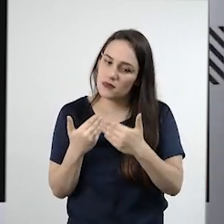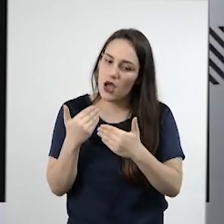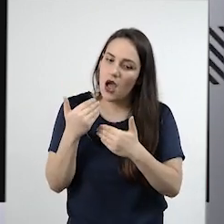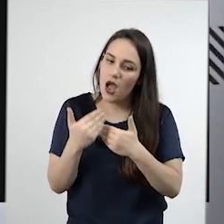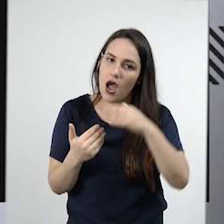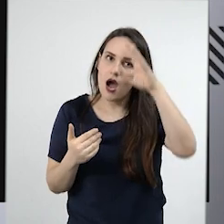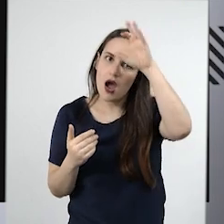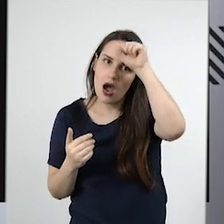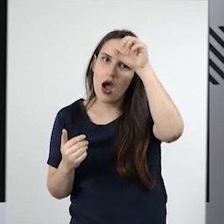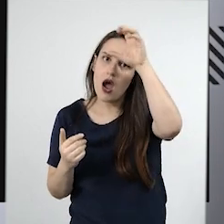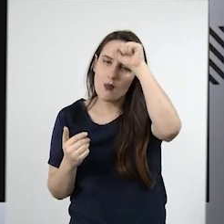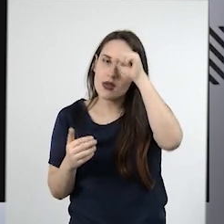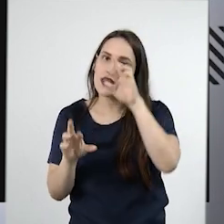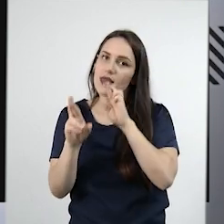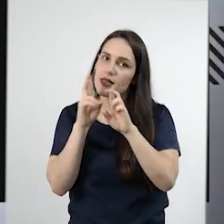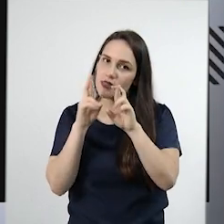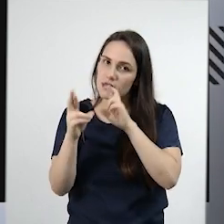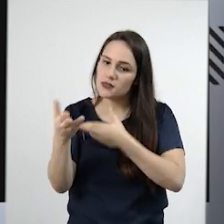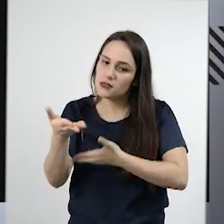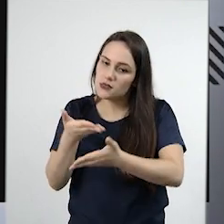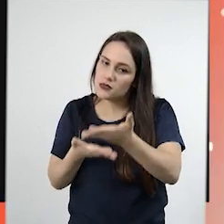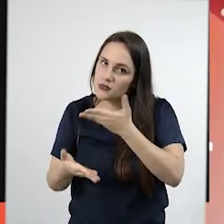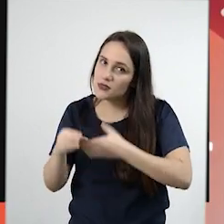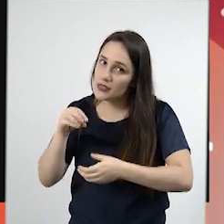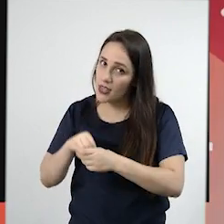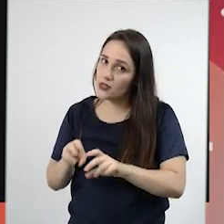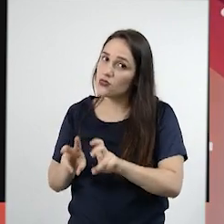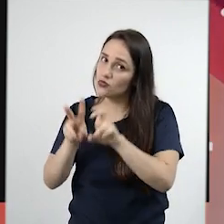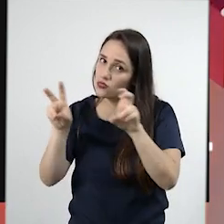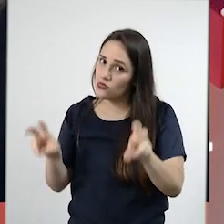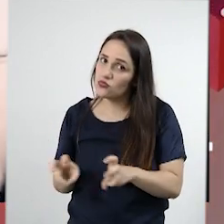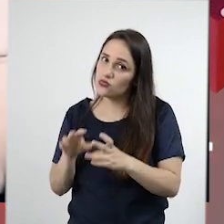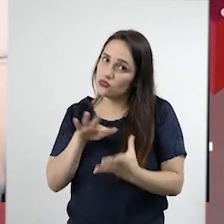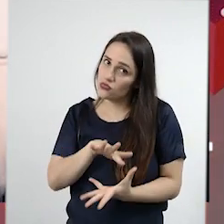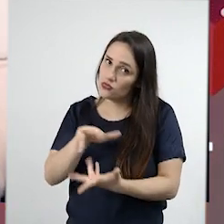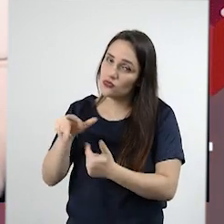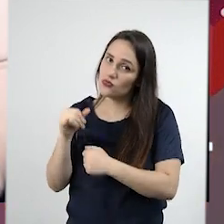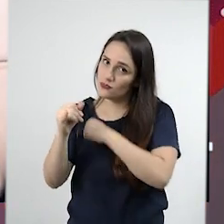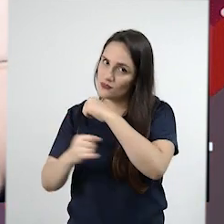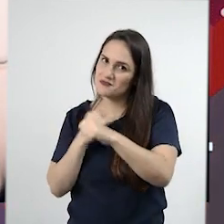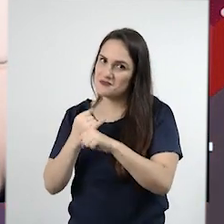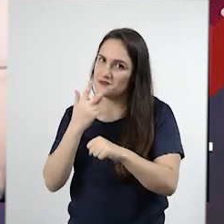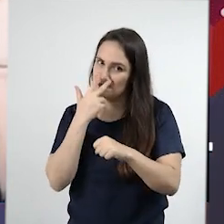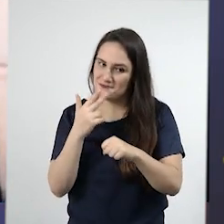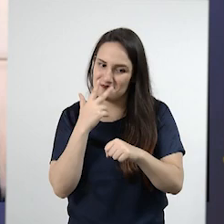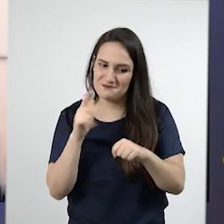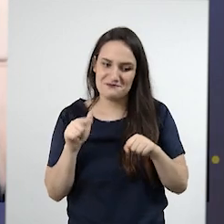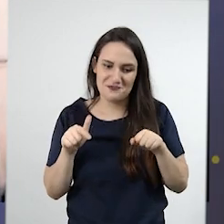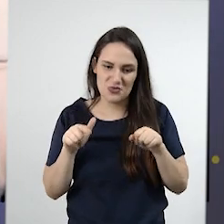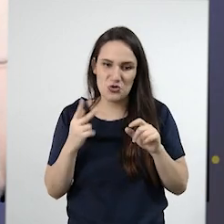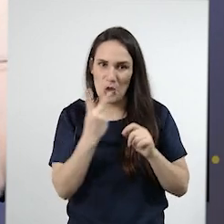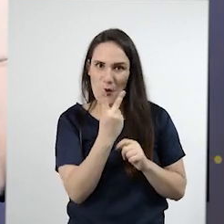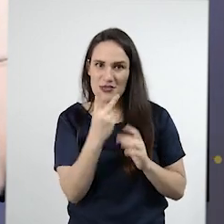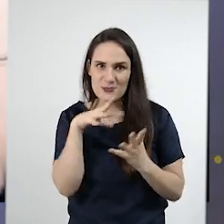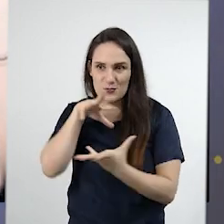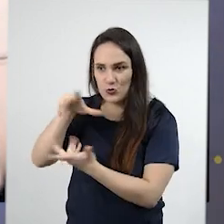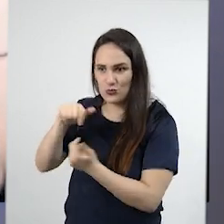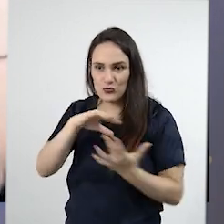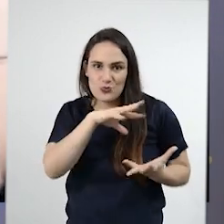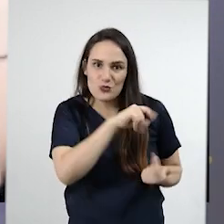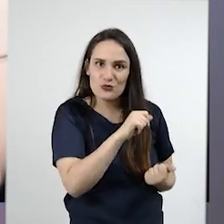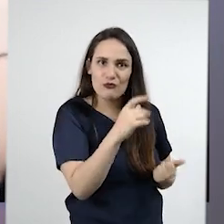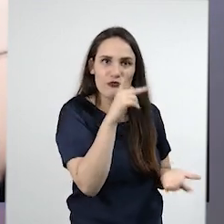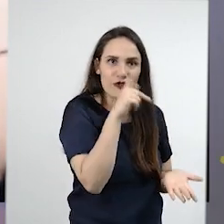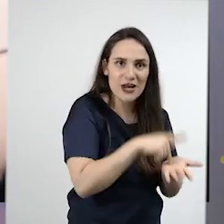ali dentro desse mundo, que é um mundo paralelo, né? E conseguir entender que nem tudo do que